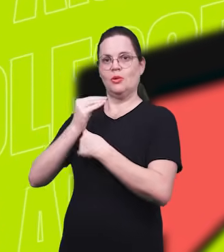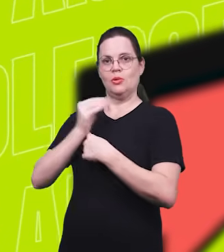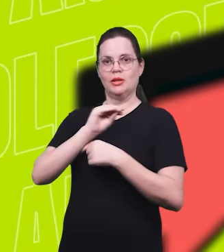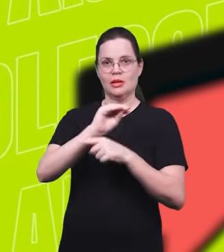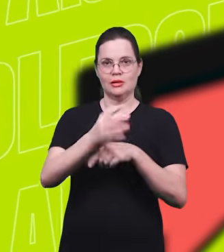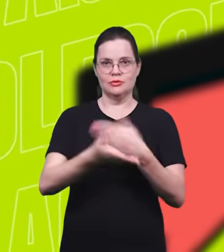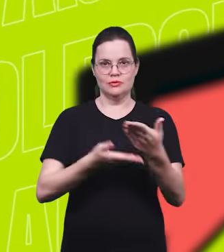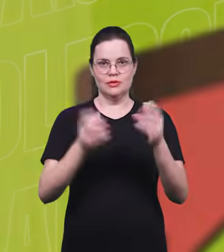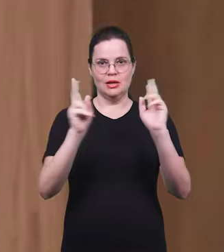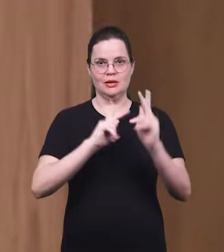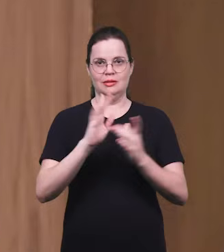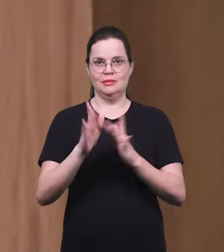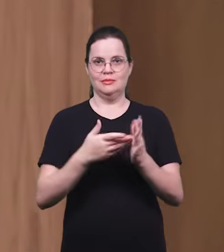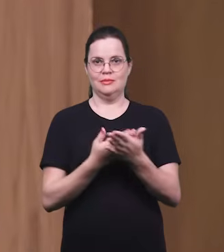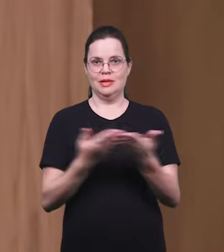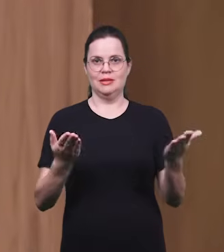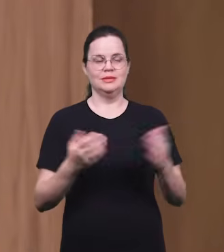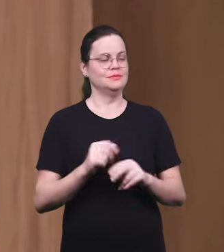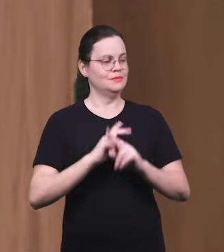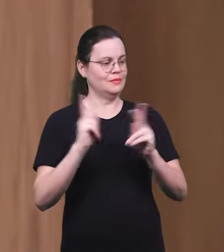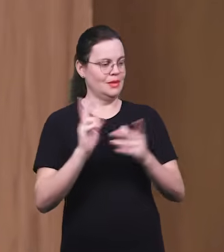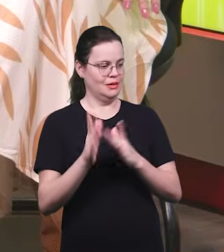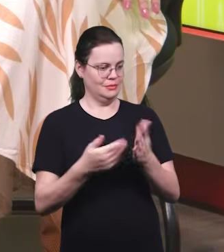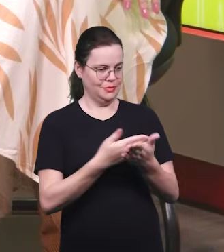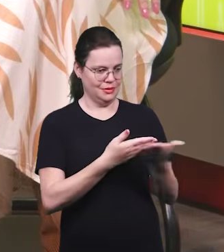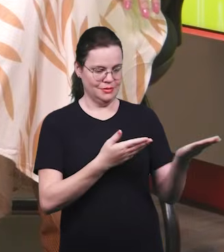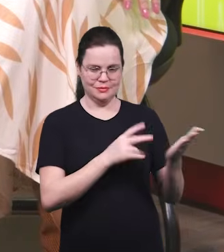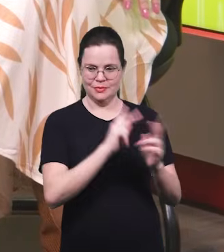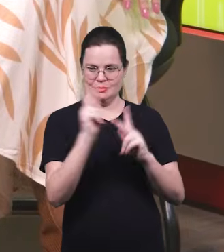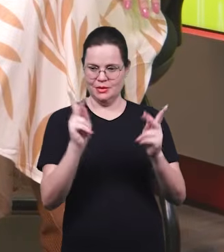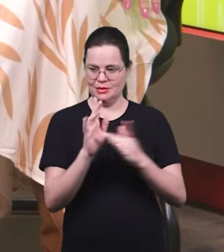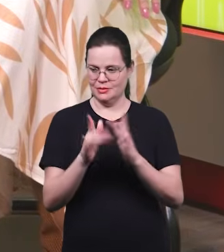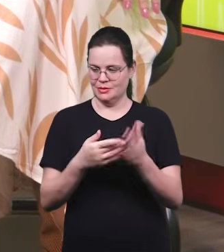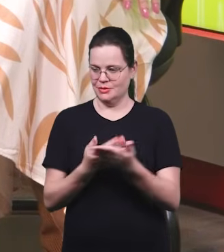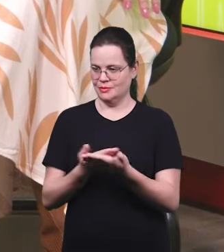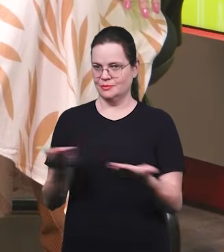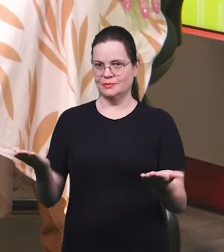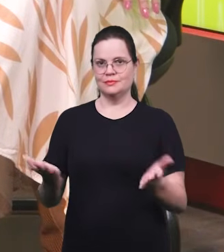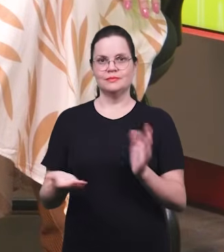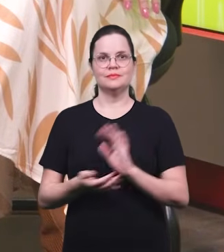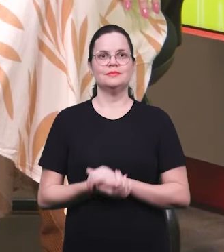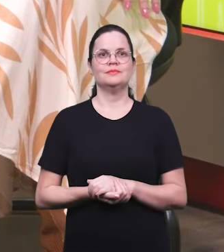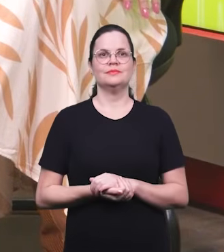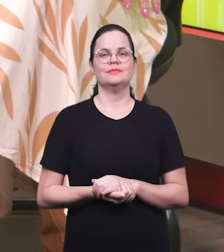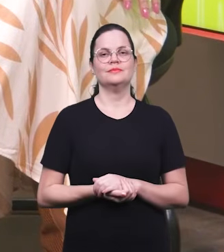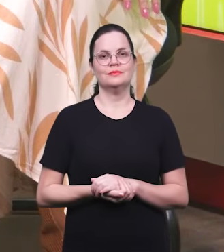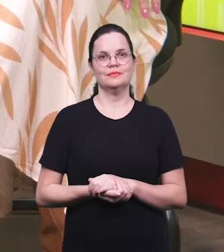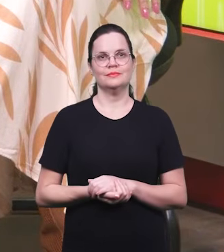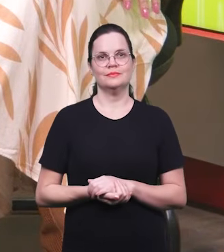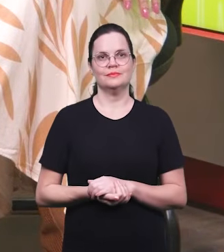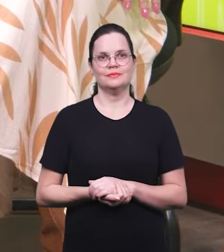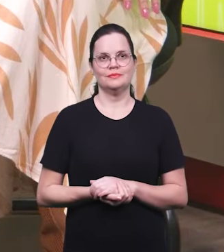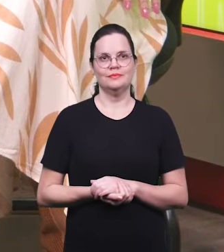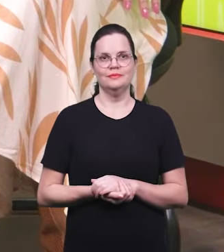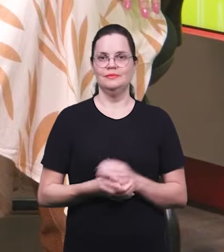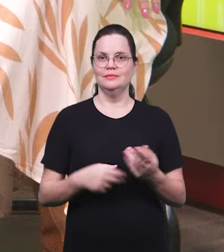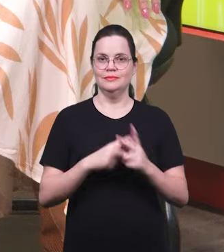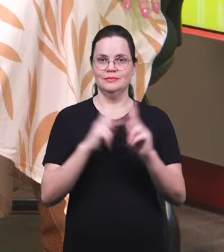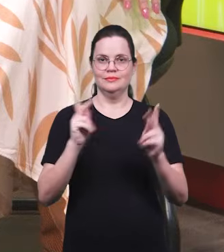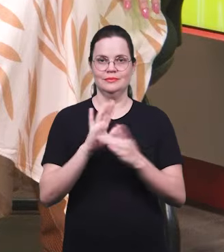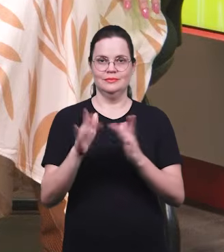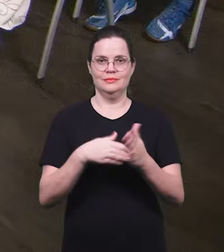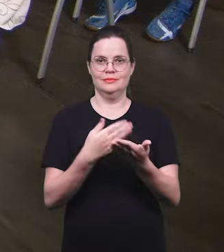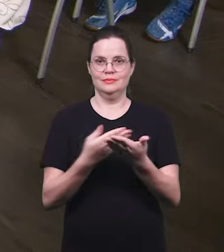cuidado de vós. A paz do Senhor, Jaque. A paz do Senhor, Vanessa. Paz do Senhor, Mara. A paz do Senhor,